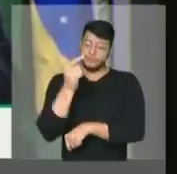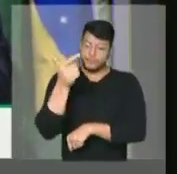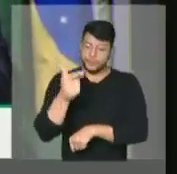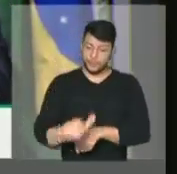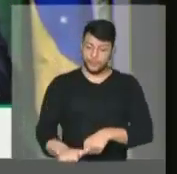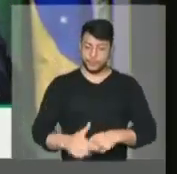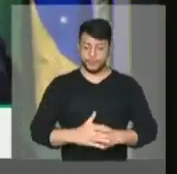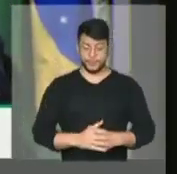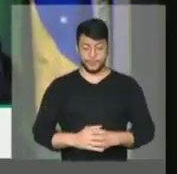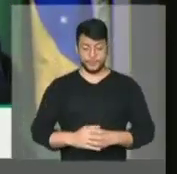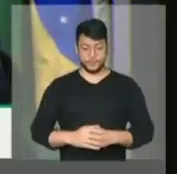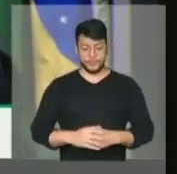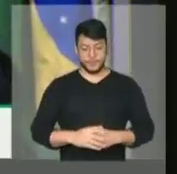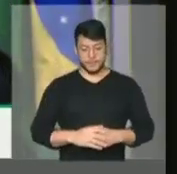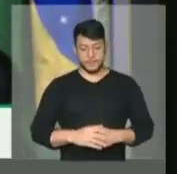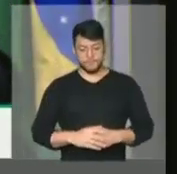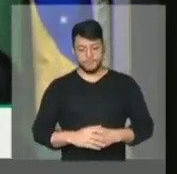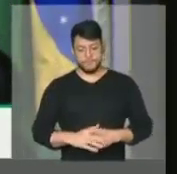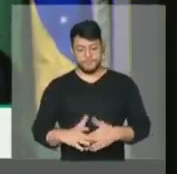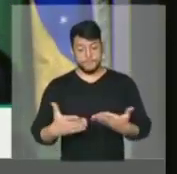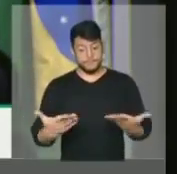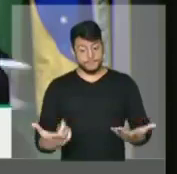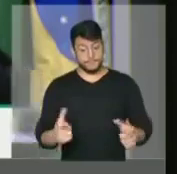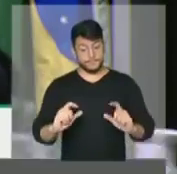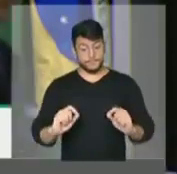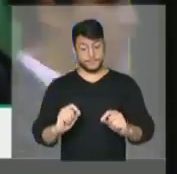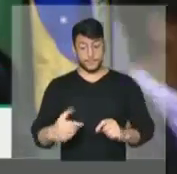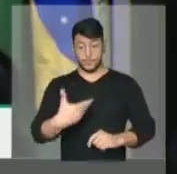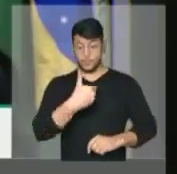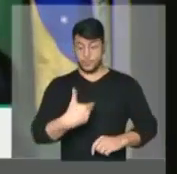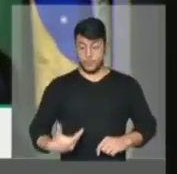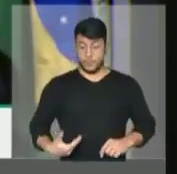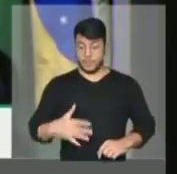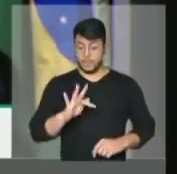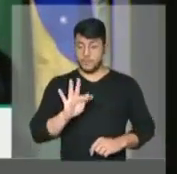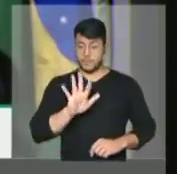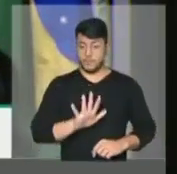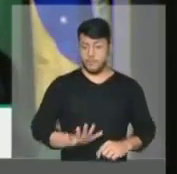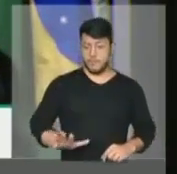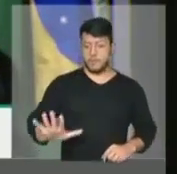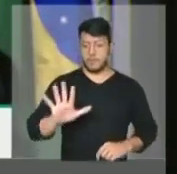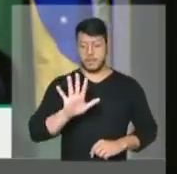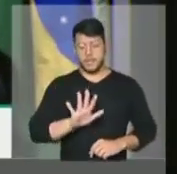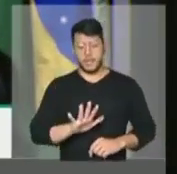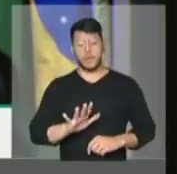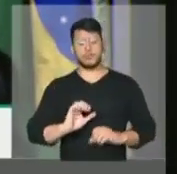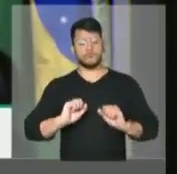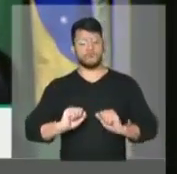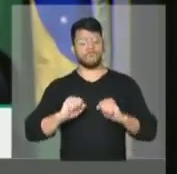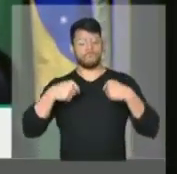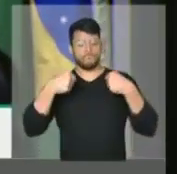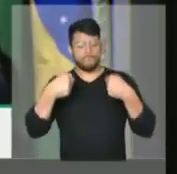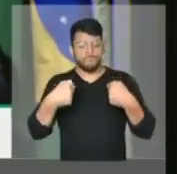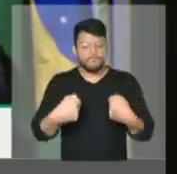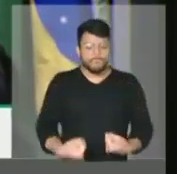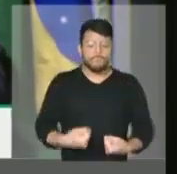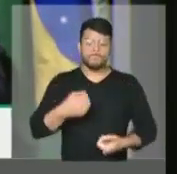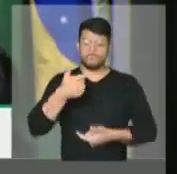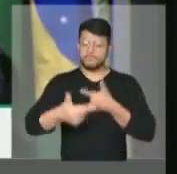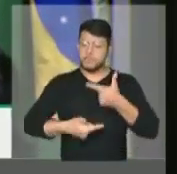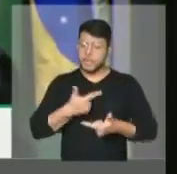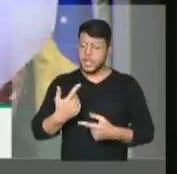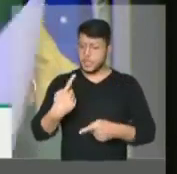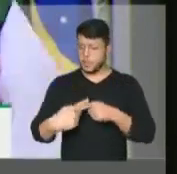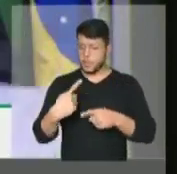paralisada. Não se pode negar que o governo federal tem empregado esforços sob o comando do